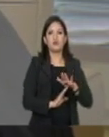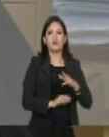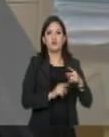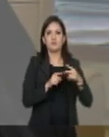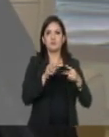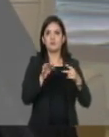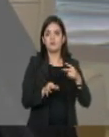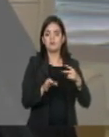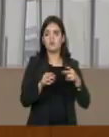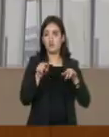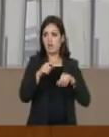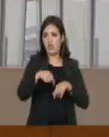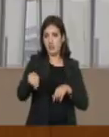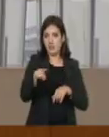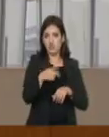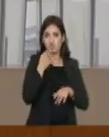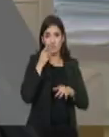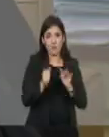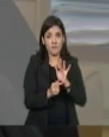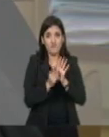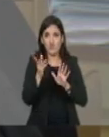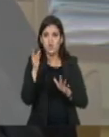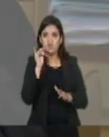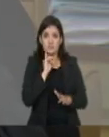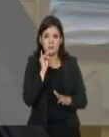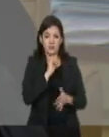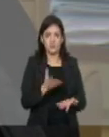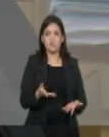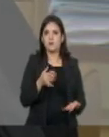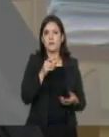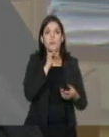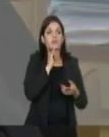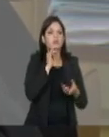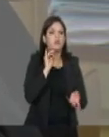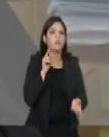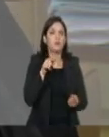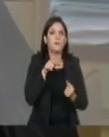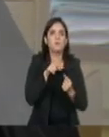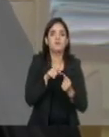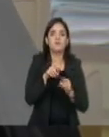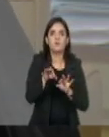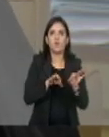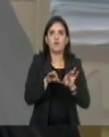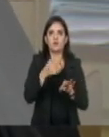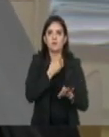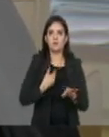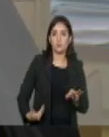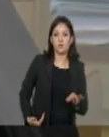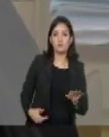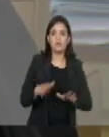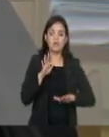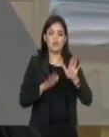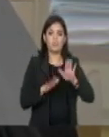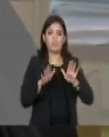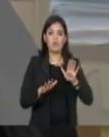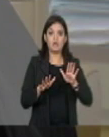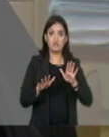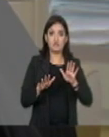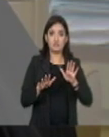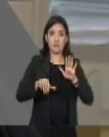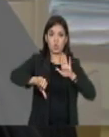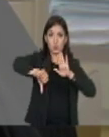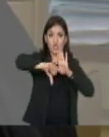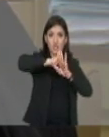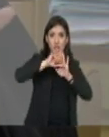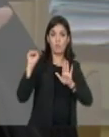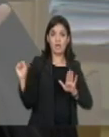vários exemplos. Em razão de ordem pública. Sim, não, em razão de ordem pública e da gravidade do delito. Da gravidade do delito. Tanto é que aqui